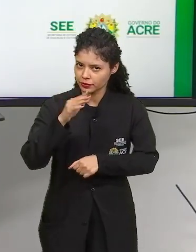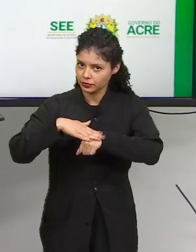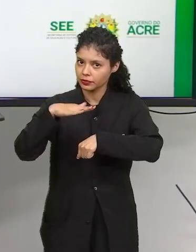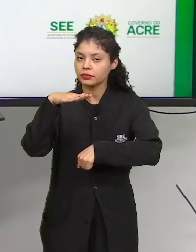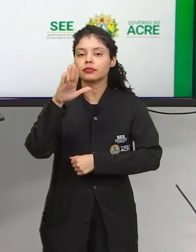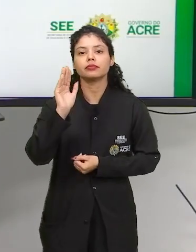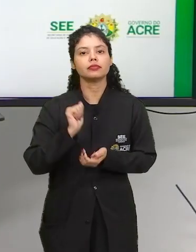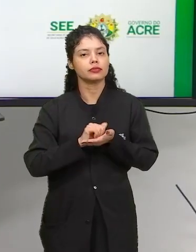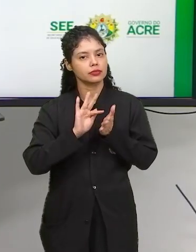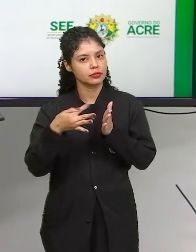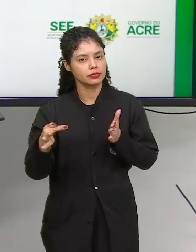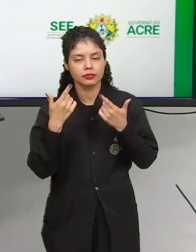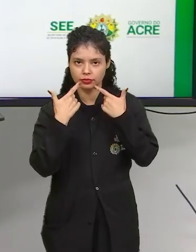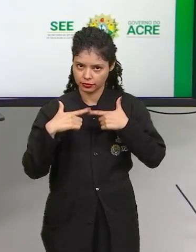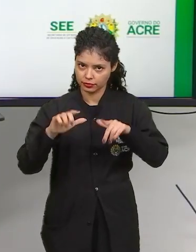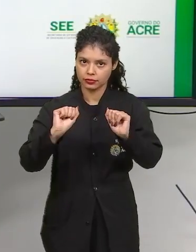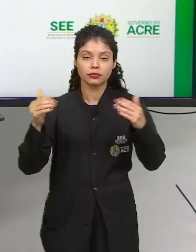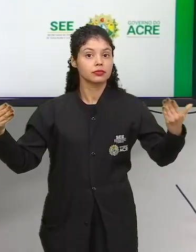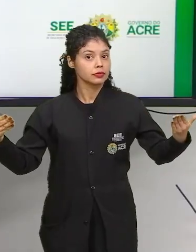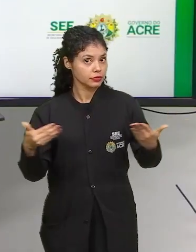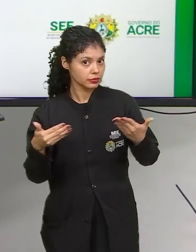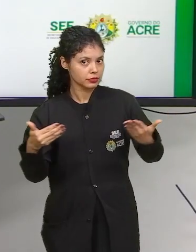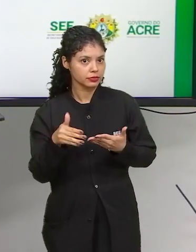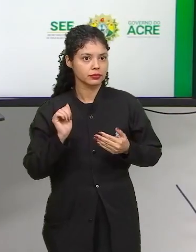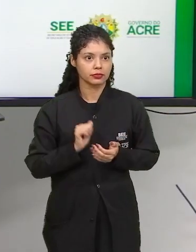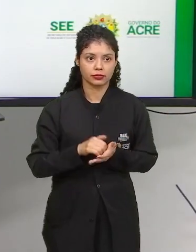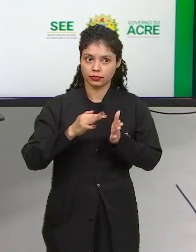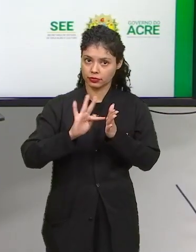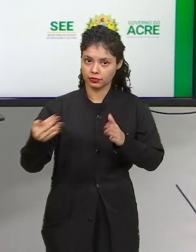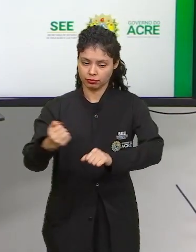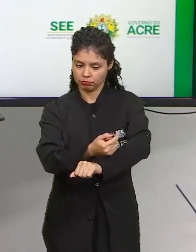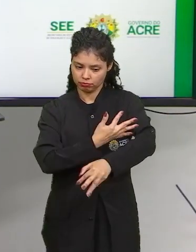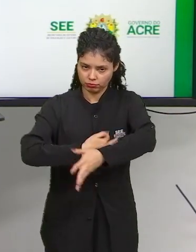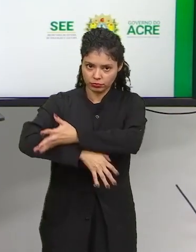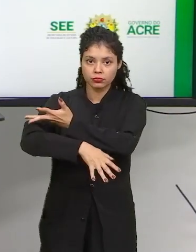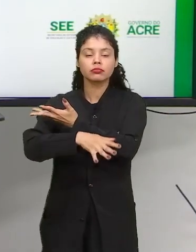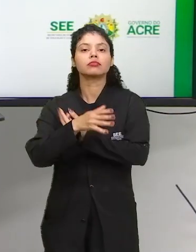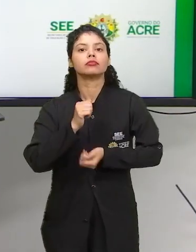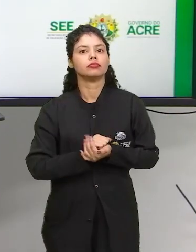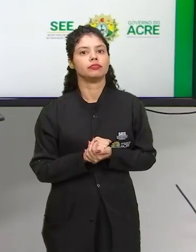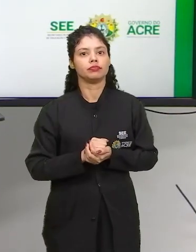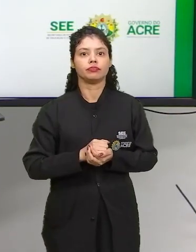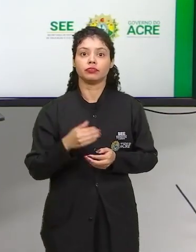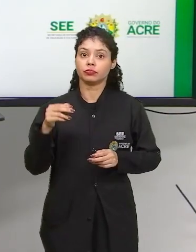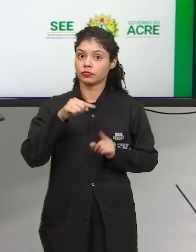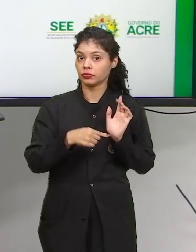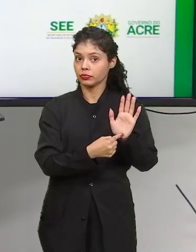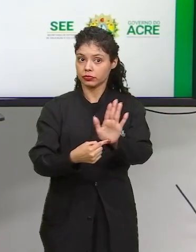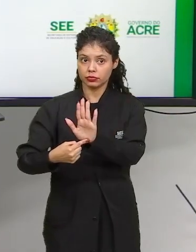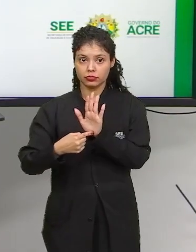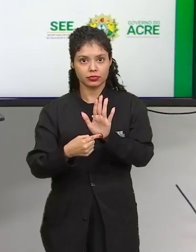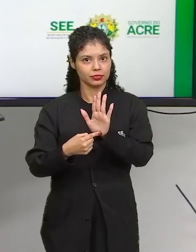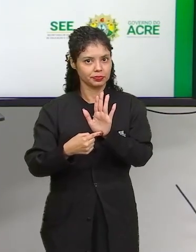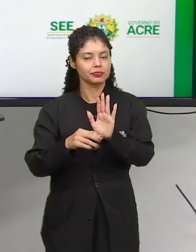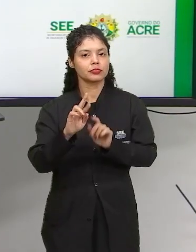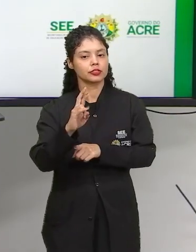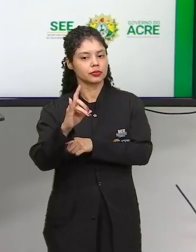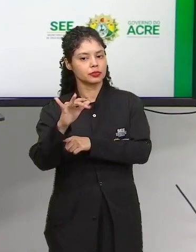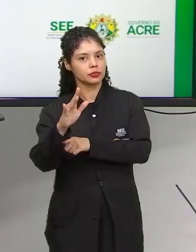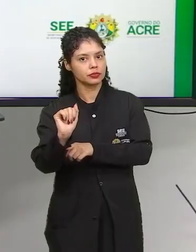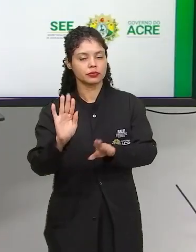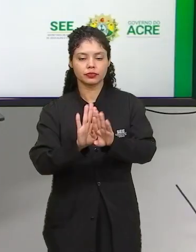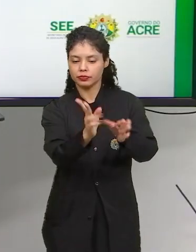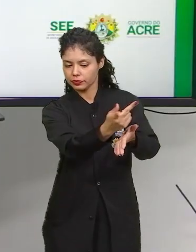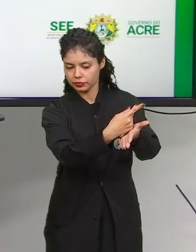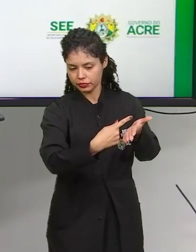sobre as funções da linguagem, agora a função emotiva, referencial e poética. Lembrando que